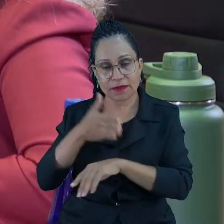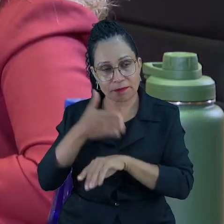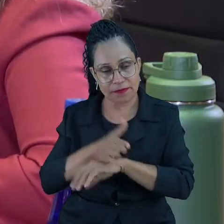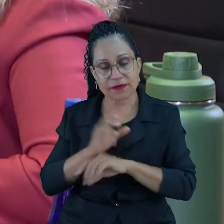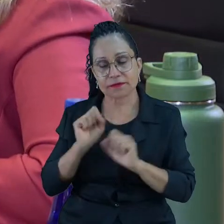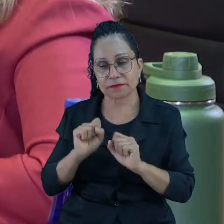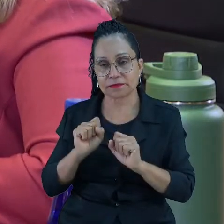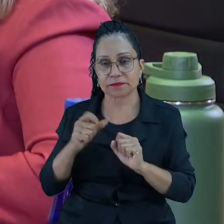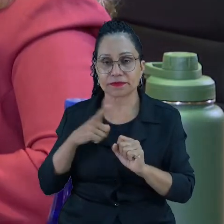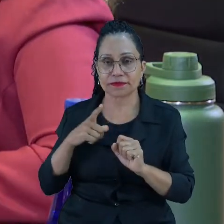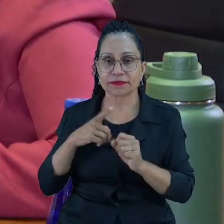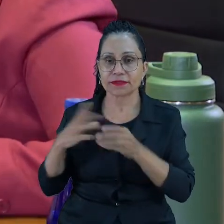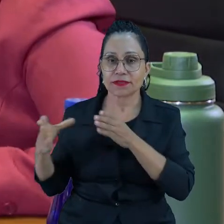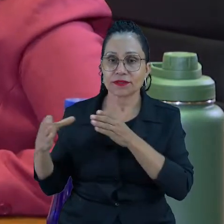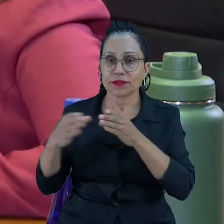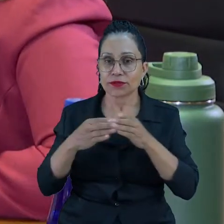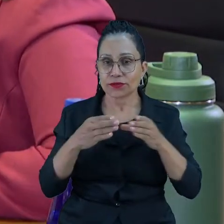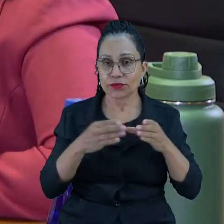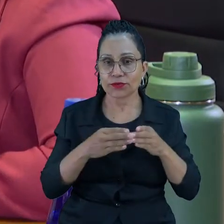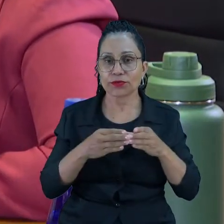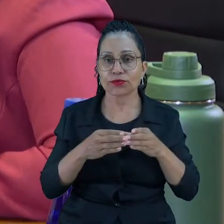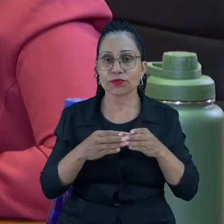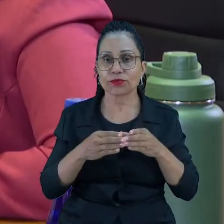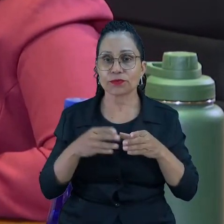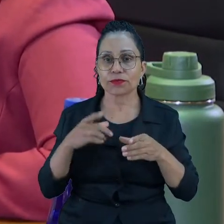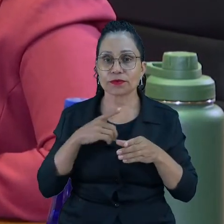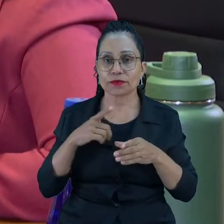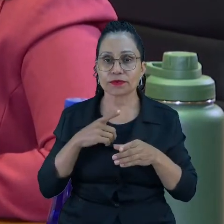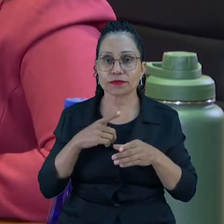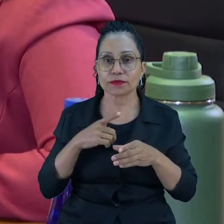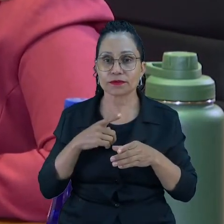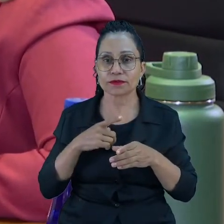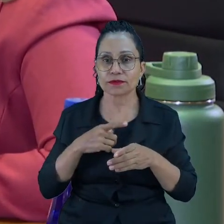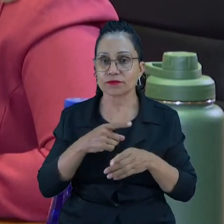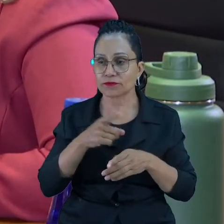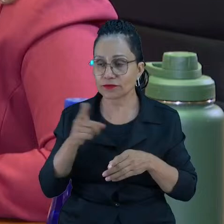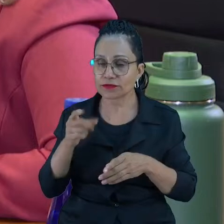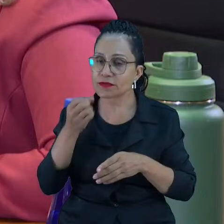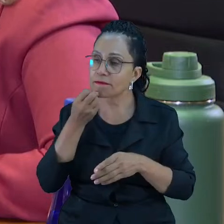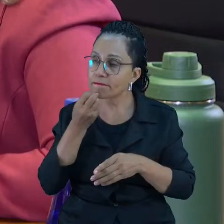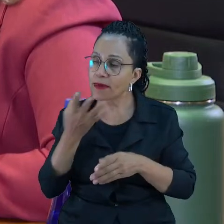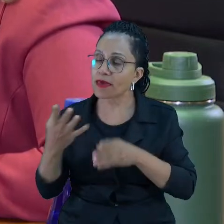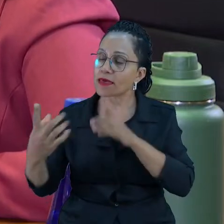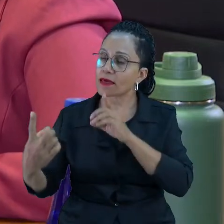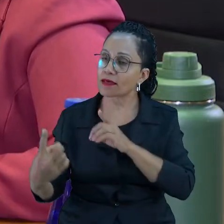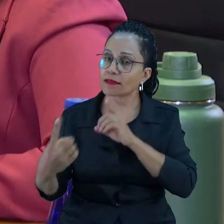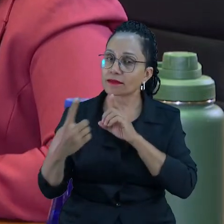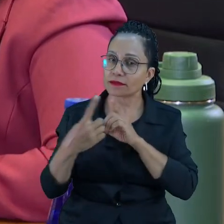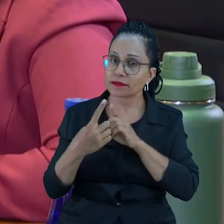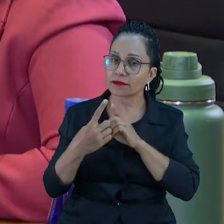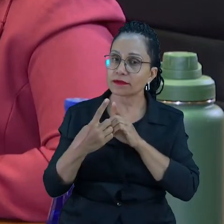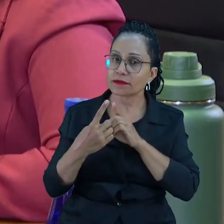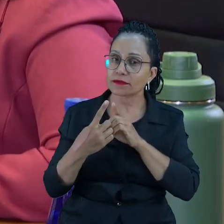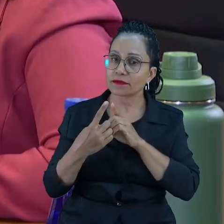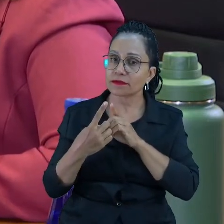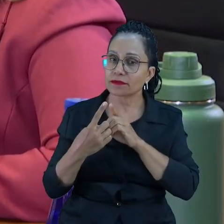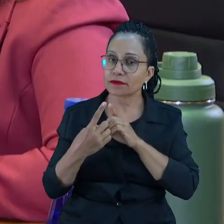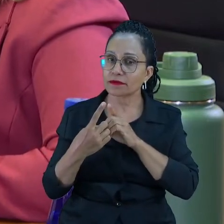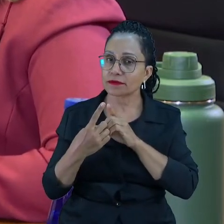Pode fazer propaganda aqui. E lá vocês vão ser bem atendidos e bem, e